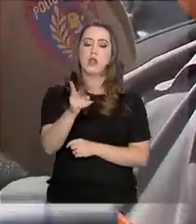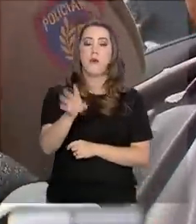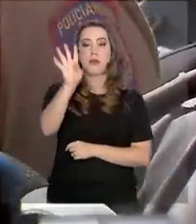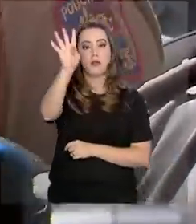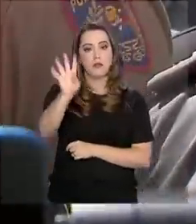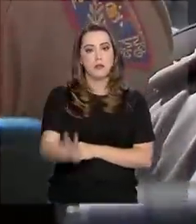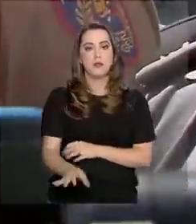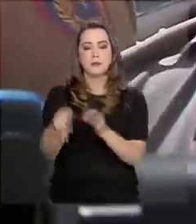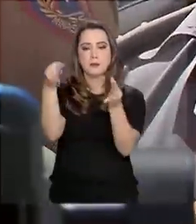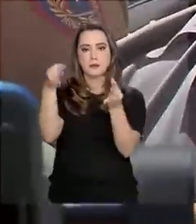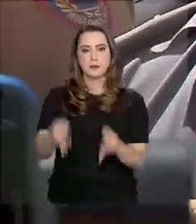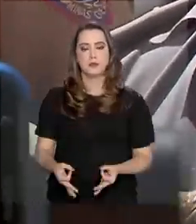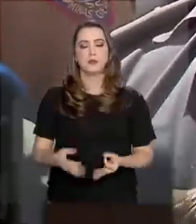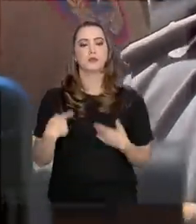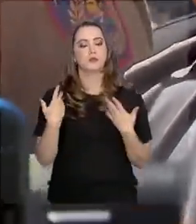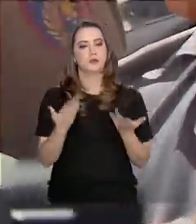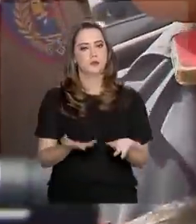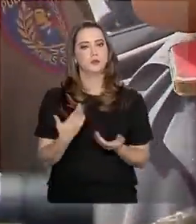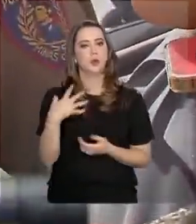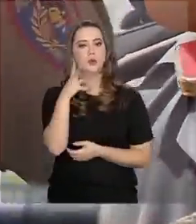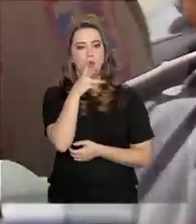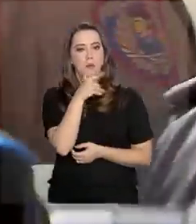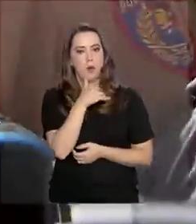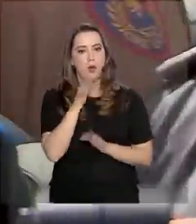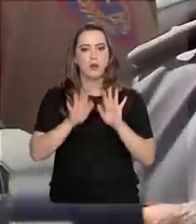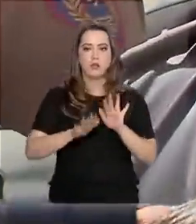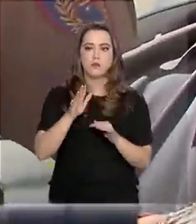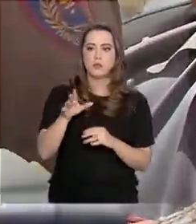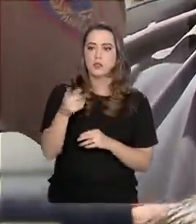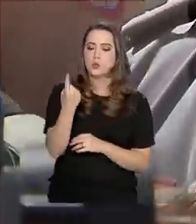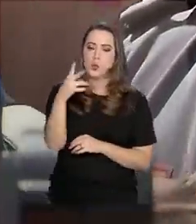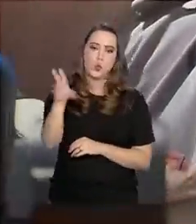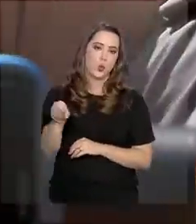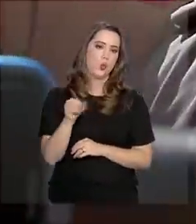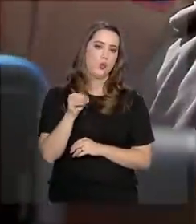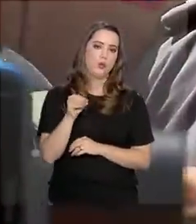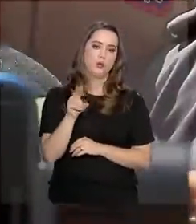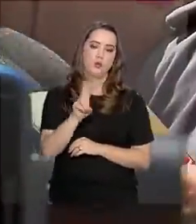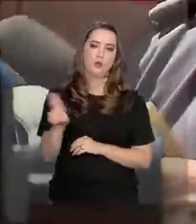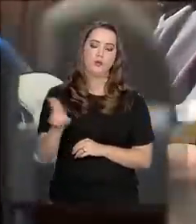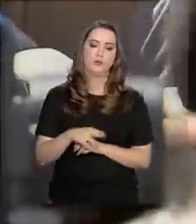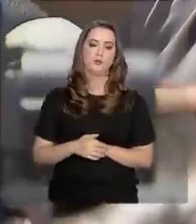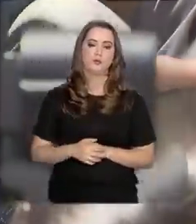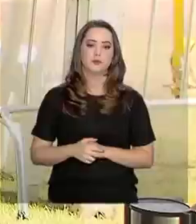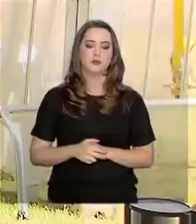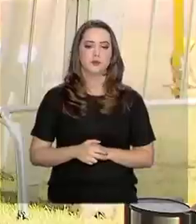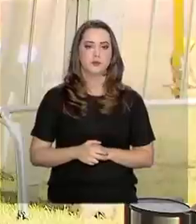lista oficial, por isso a demora em alguma captação de nomes.